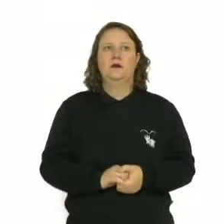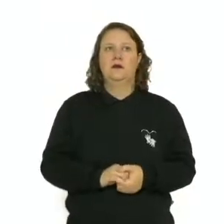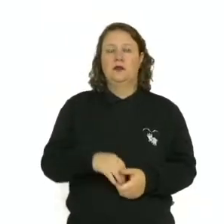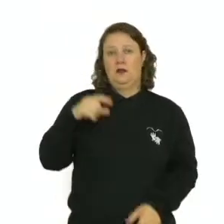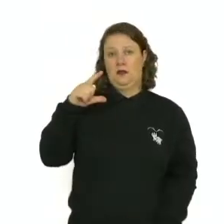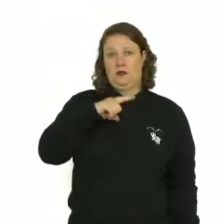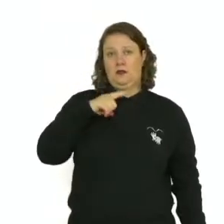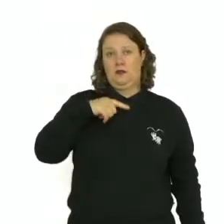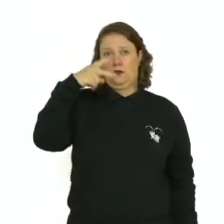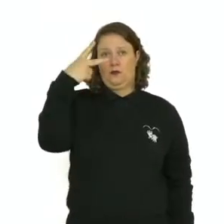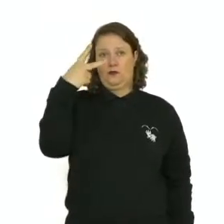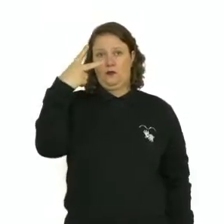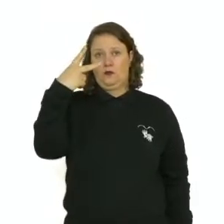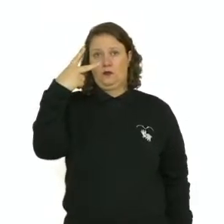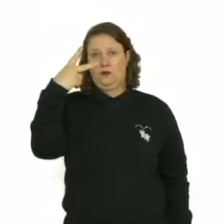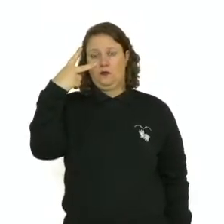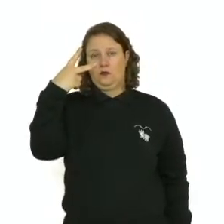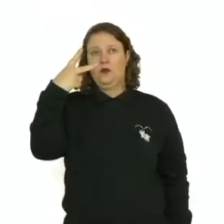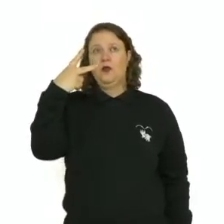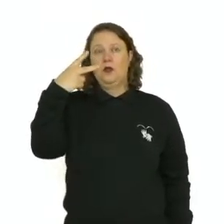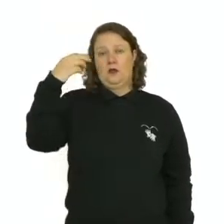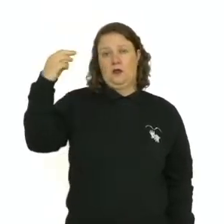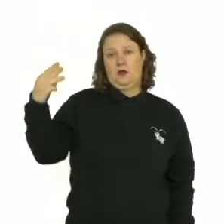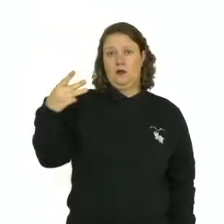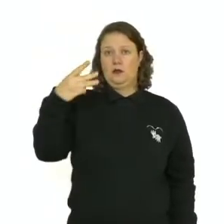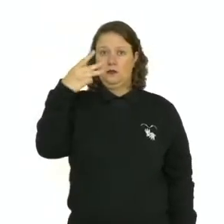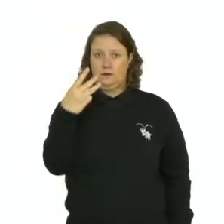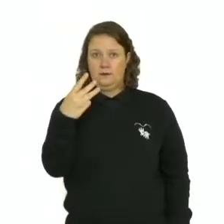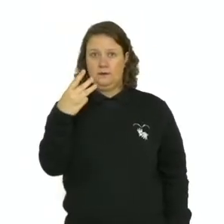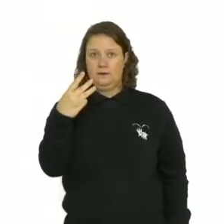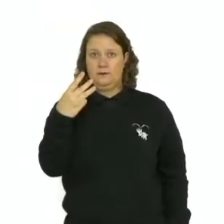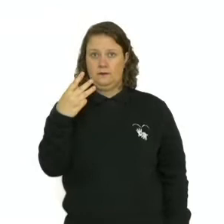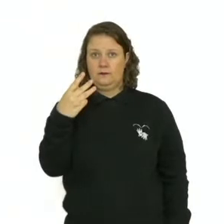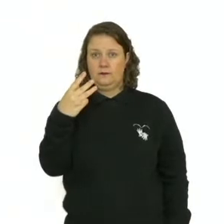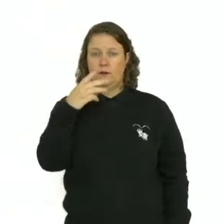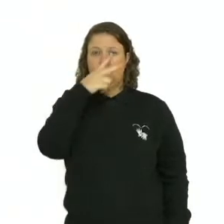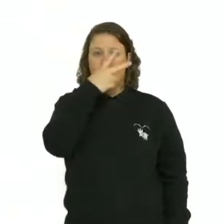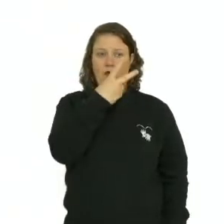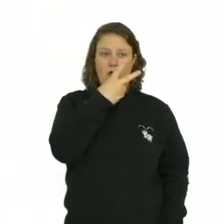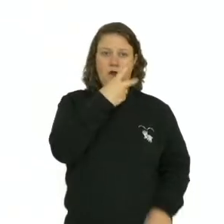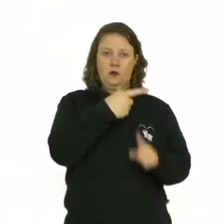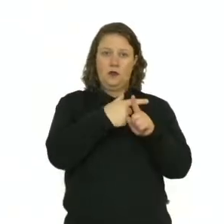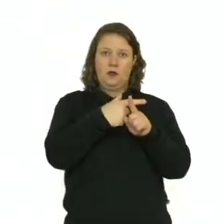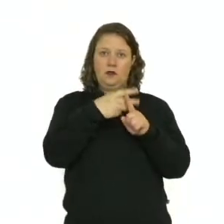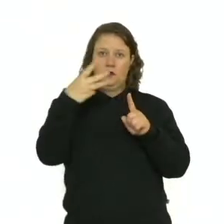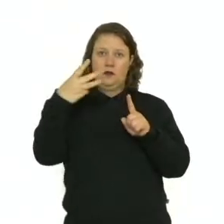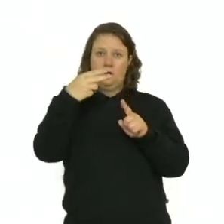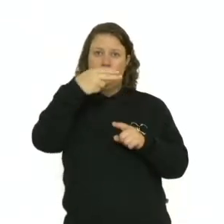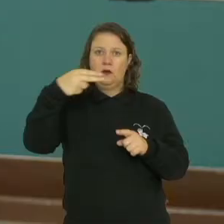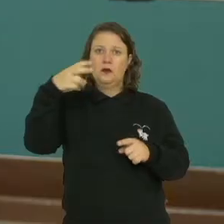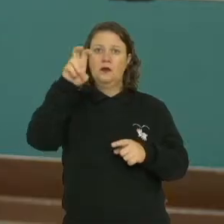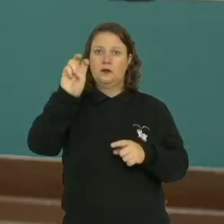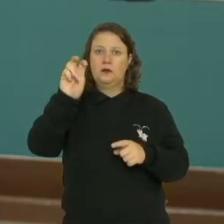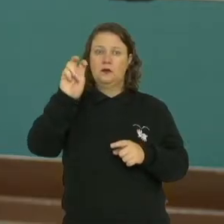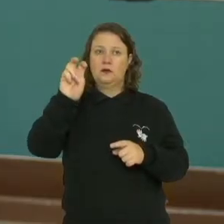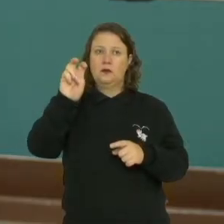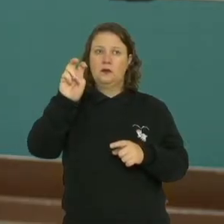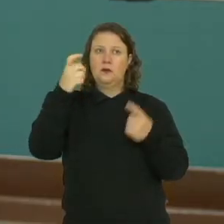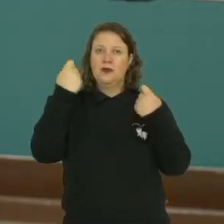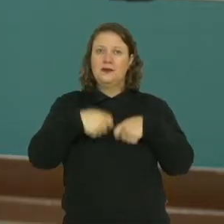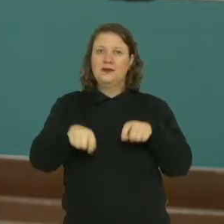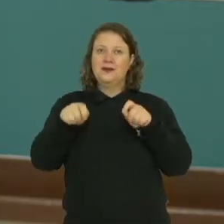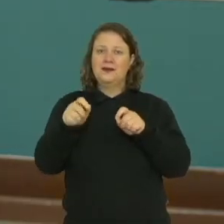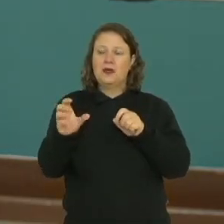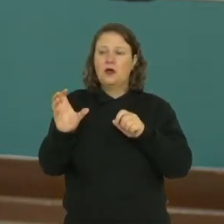número tinha 2 casas decimais e o outro tinha 3, 2 mais 3 dá 5. Então, a nossa resposta tem que ter 5